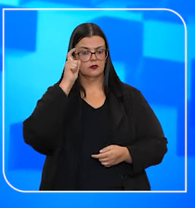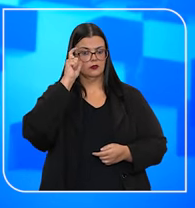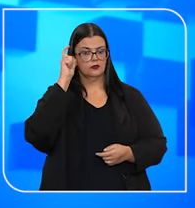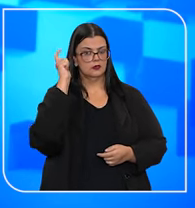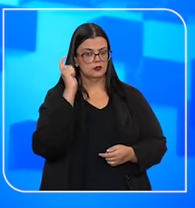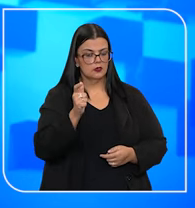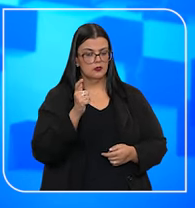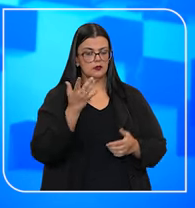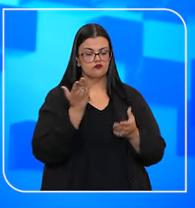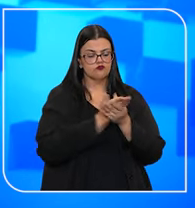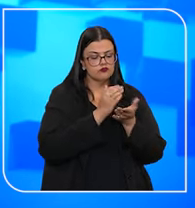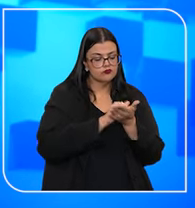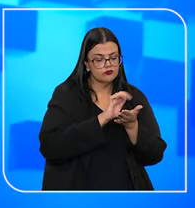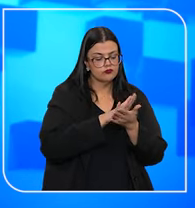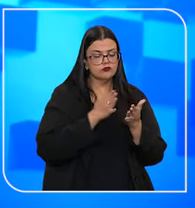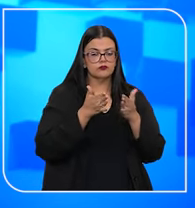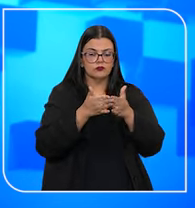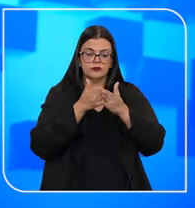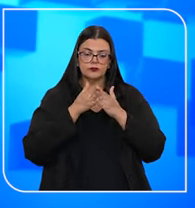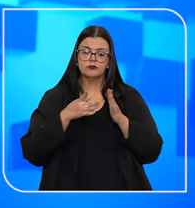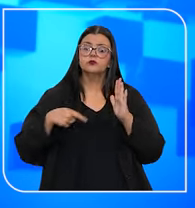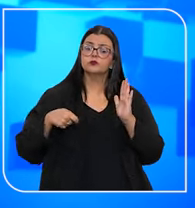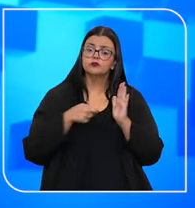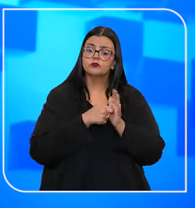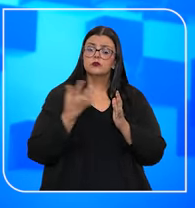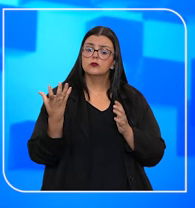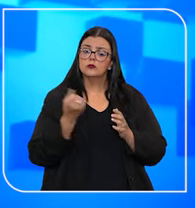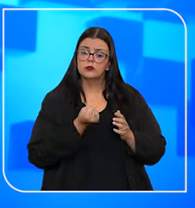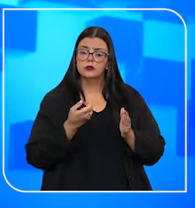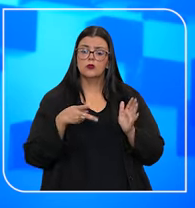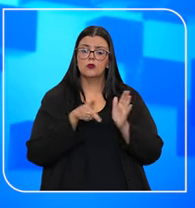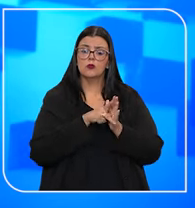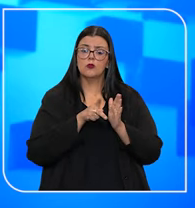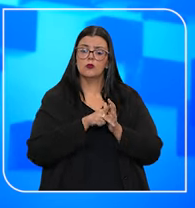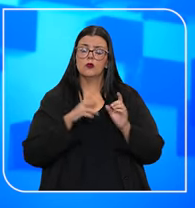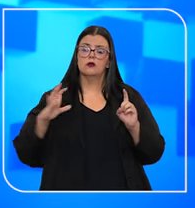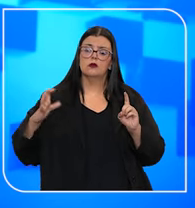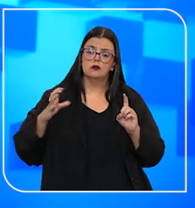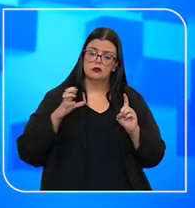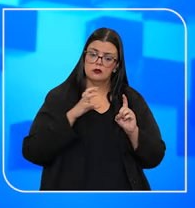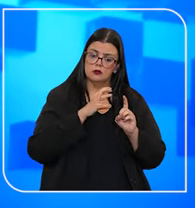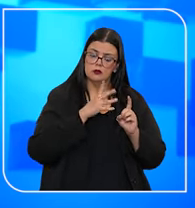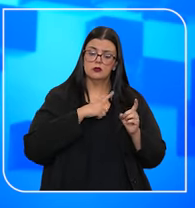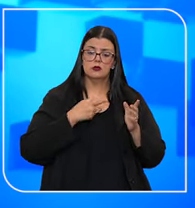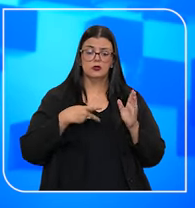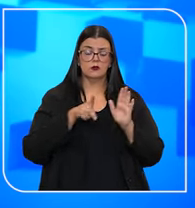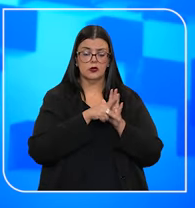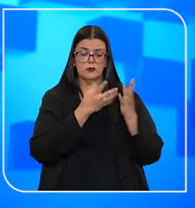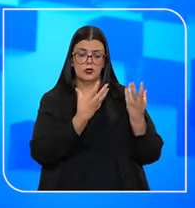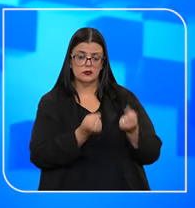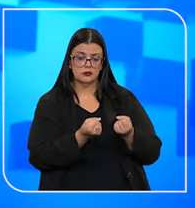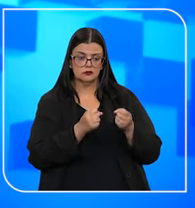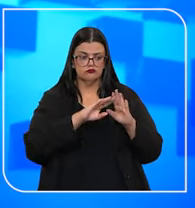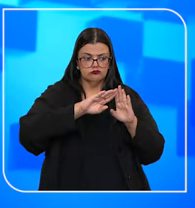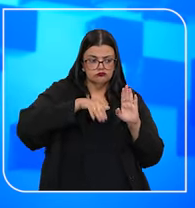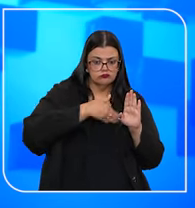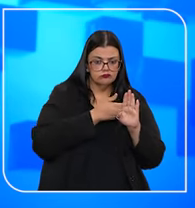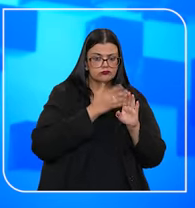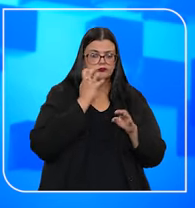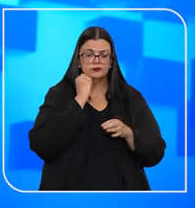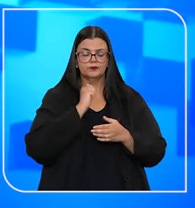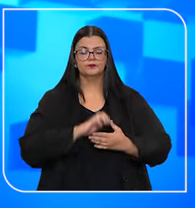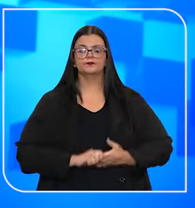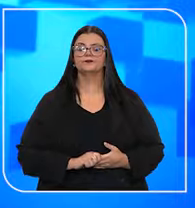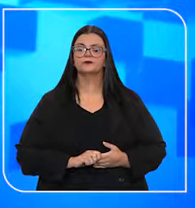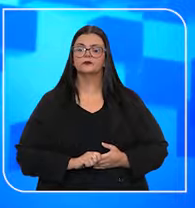público não tem interesse processual para pedir indenização por dano moral coletivo a casal que tentou adoção